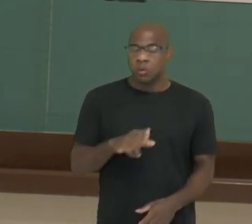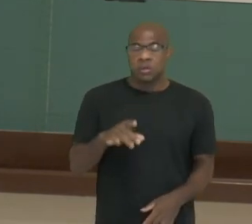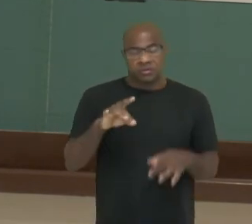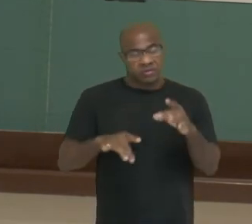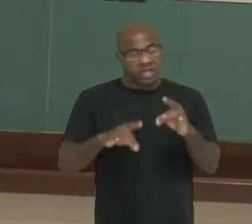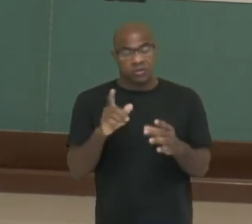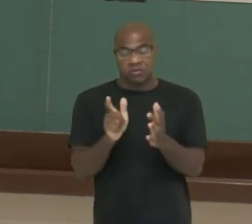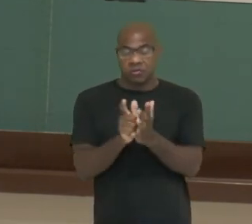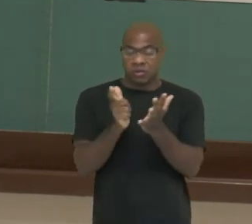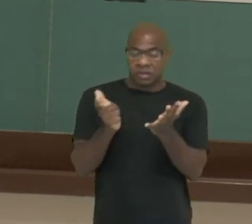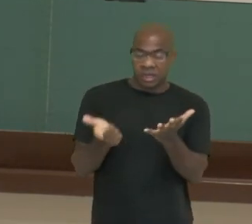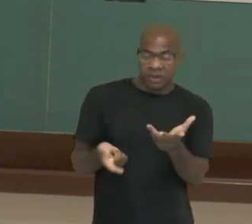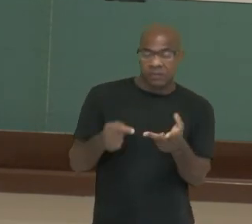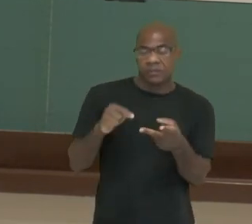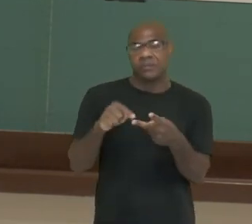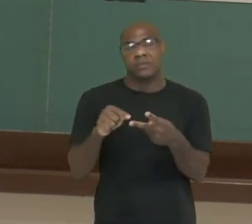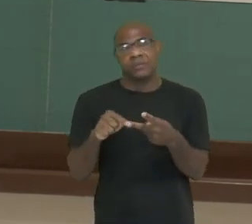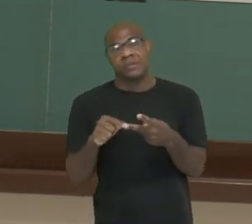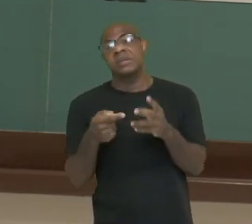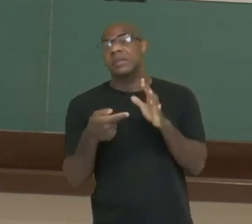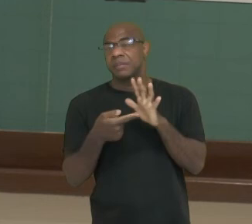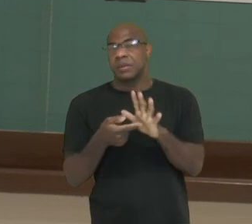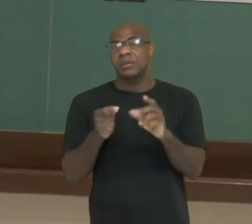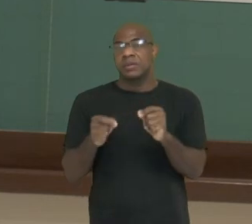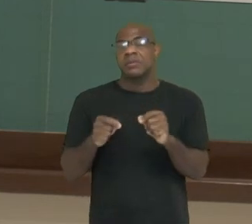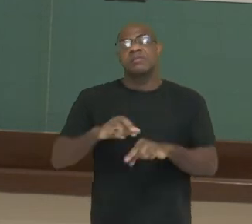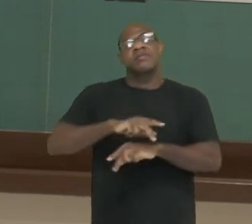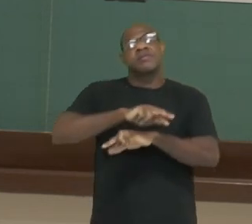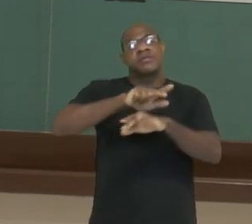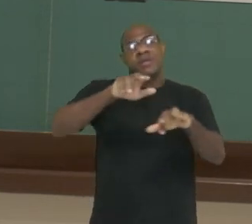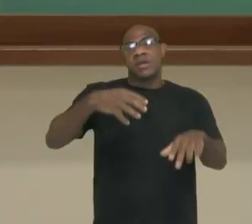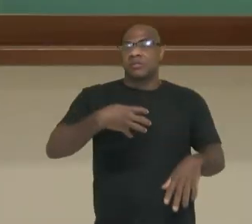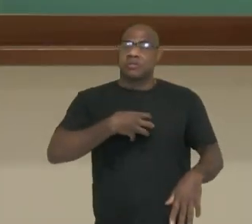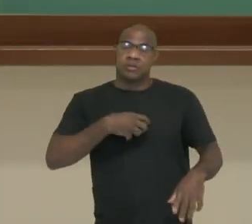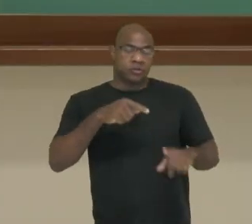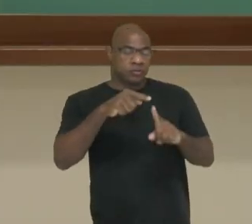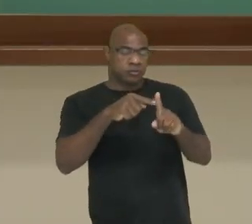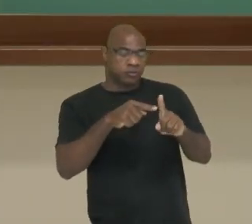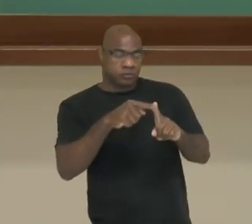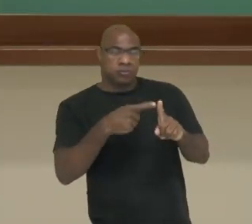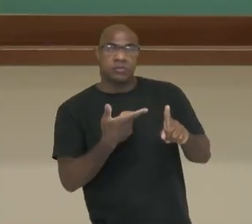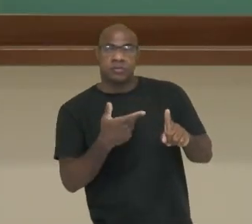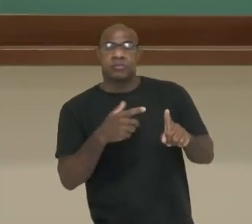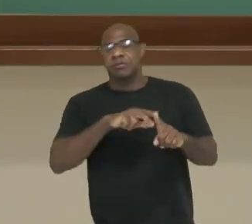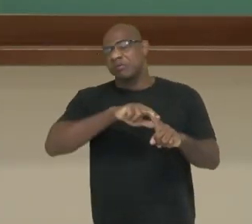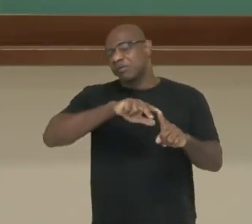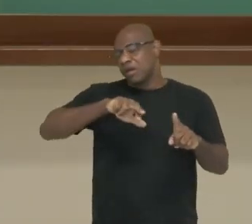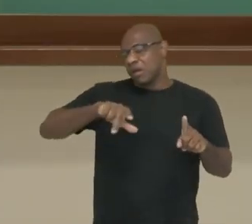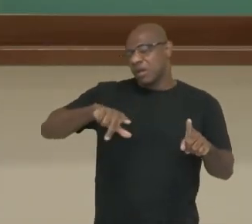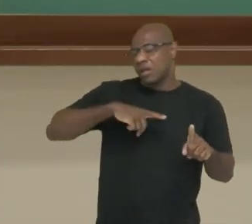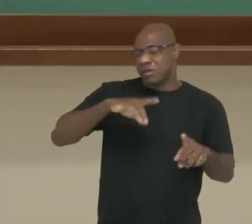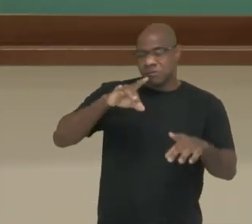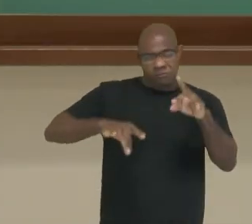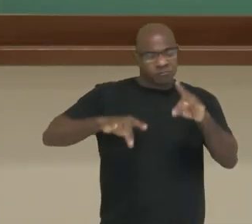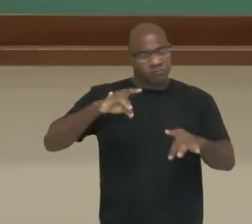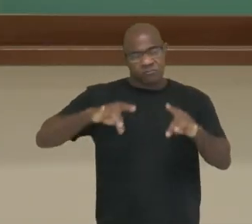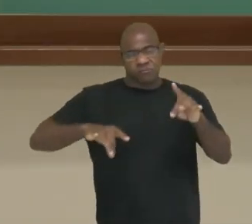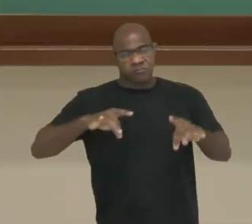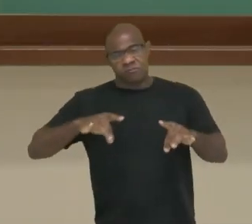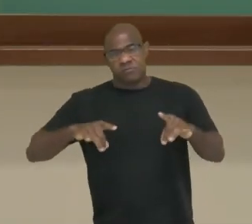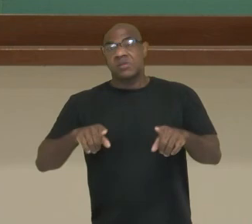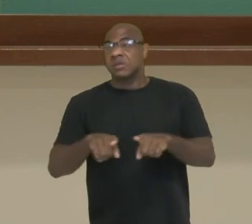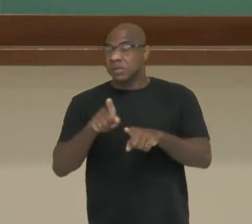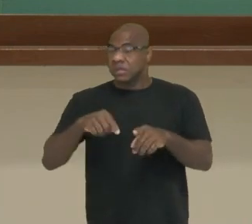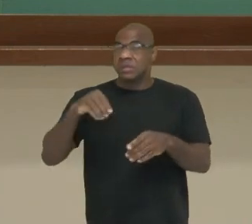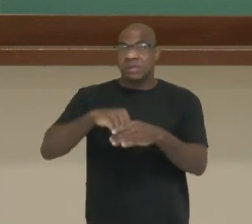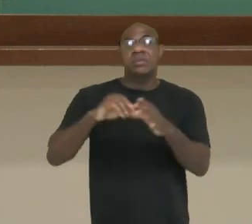nós vimos aqui nessa aula, né, que é a representação de diversas formas do teatro, né, da encenação teatral através do quê? Da